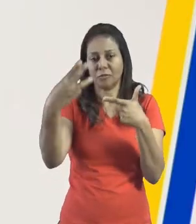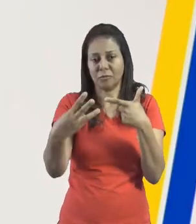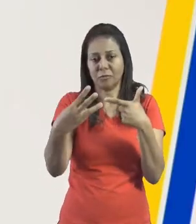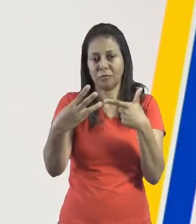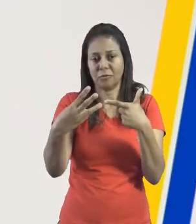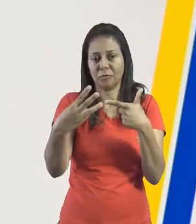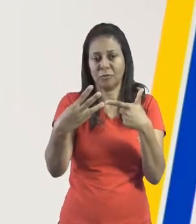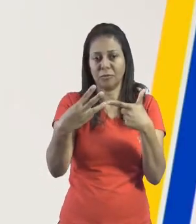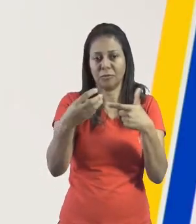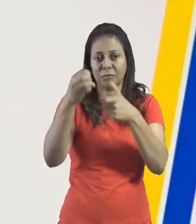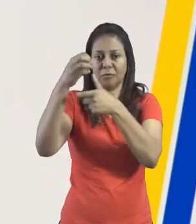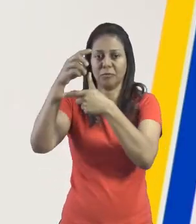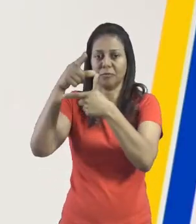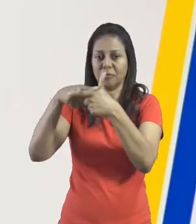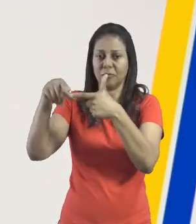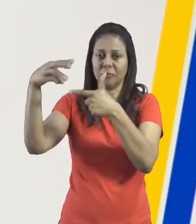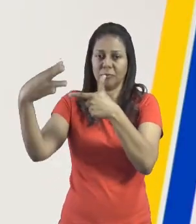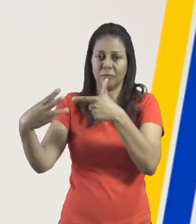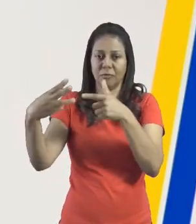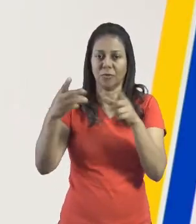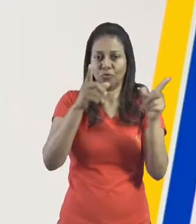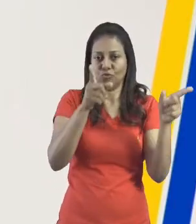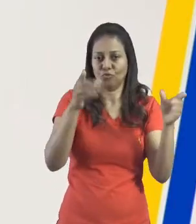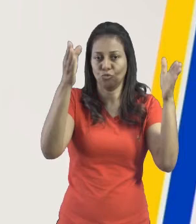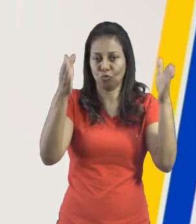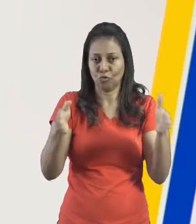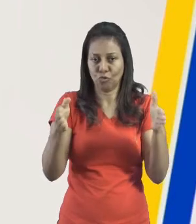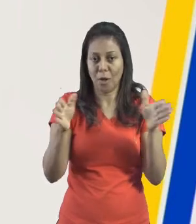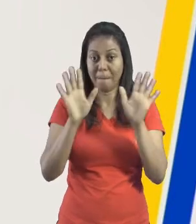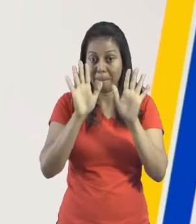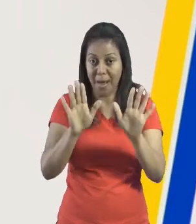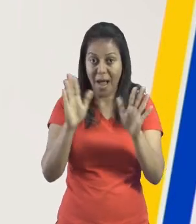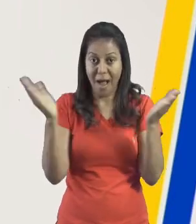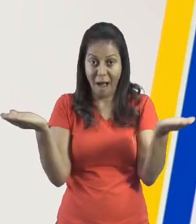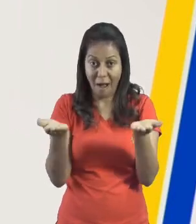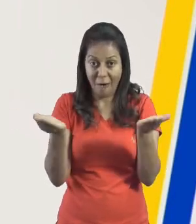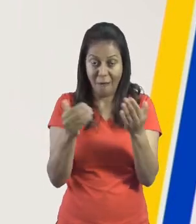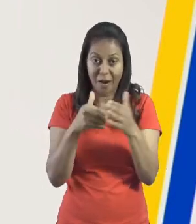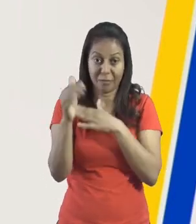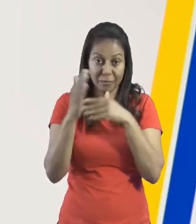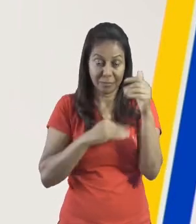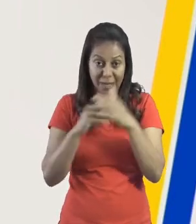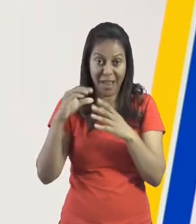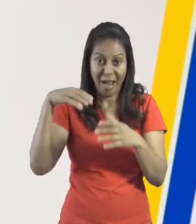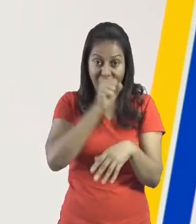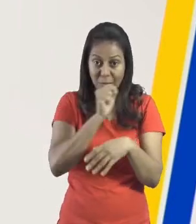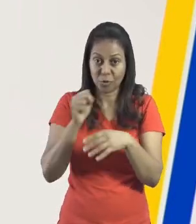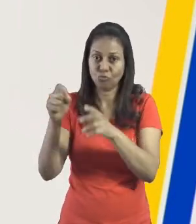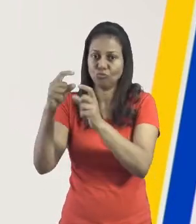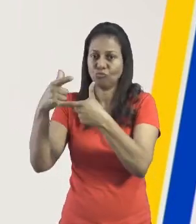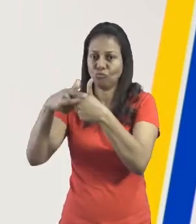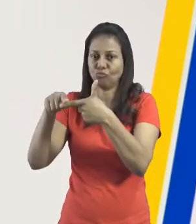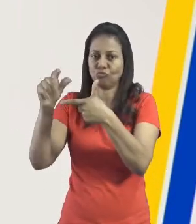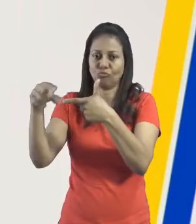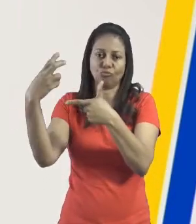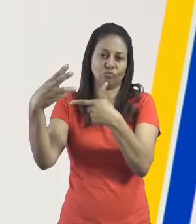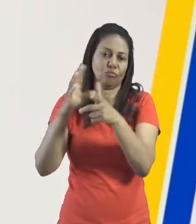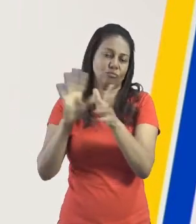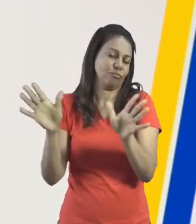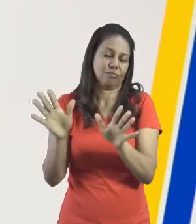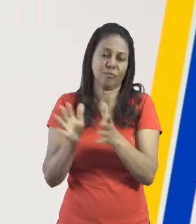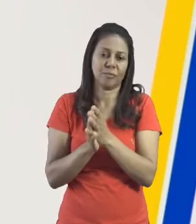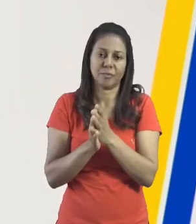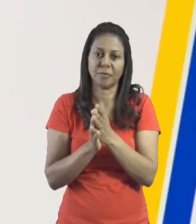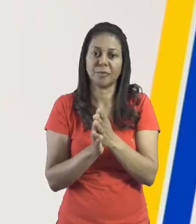primeiro membro e dividimos por 3 o segundo membro. Mas de forma prática, ele já fica assim, certo? E se x²